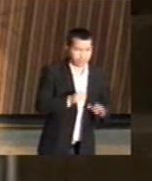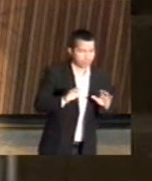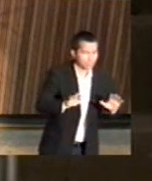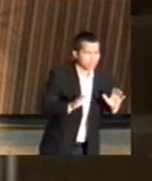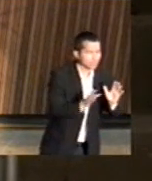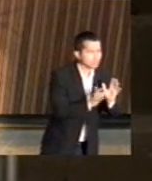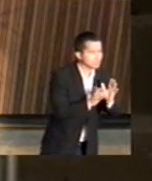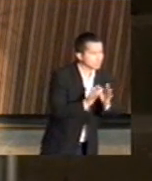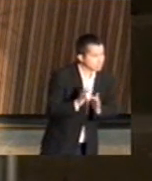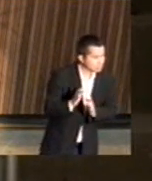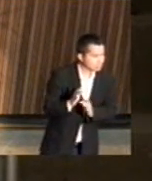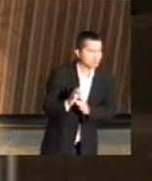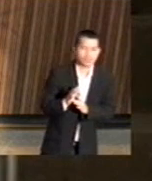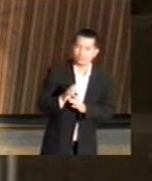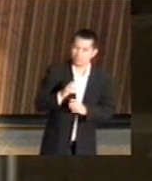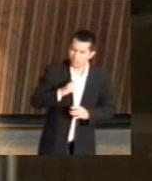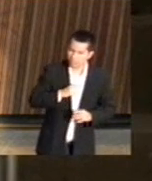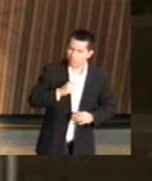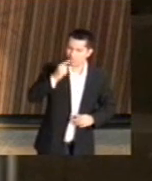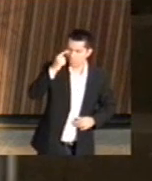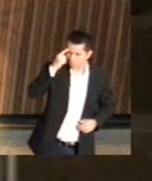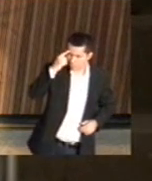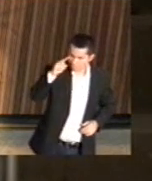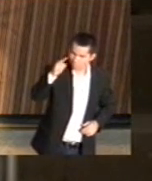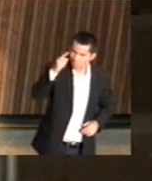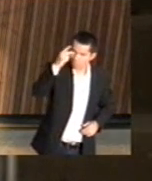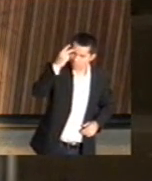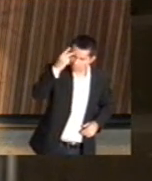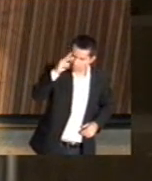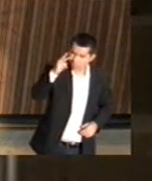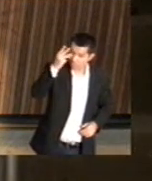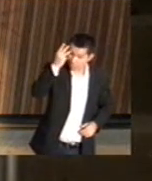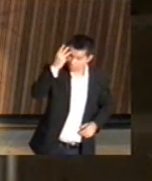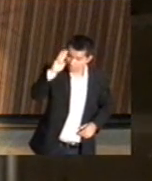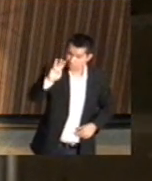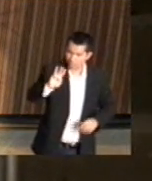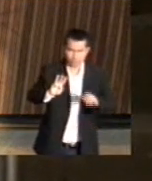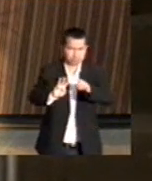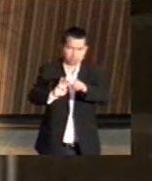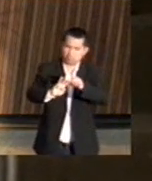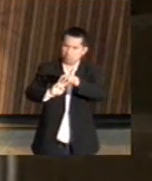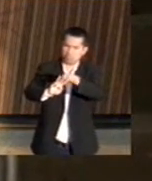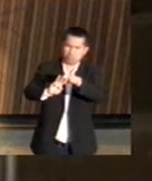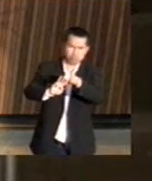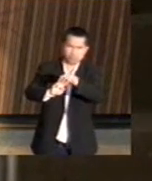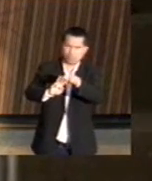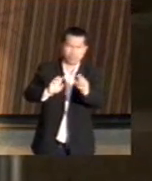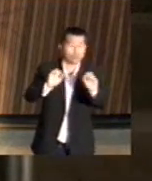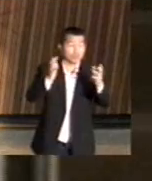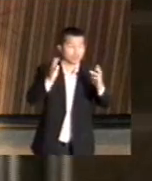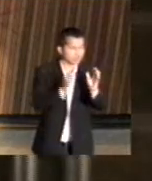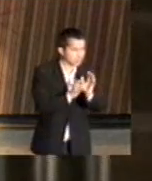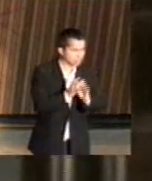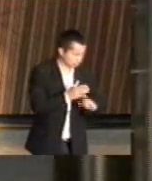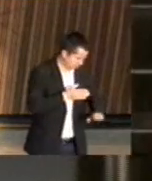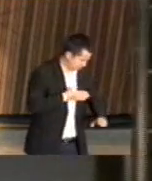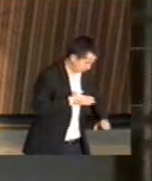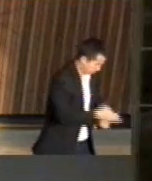impedidas. Eu não sei se você já leu esse texto e viu como isso é forte. O casal